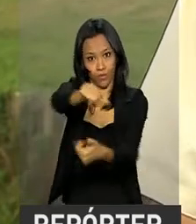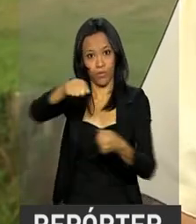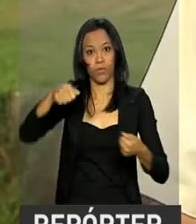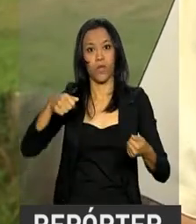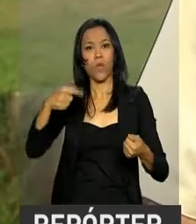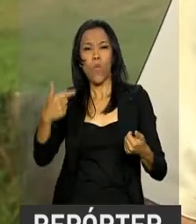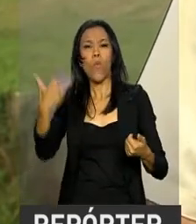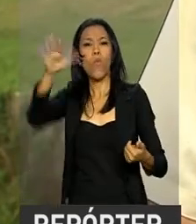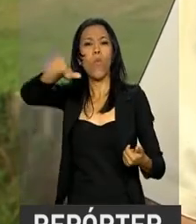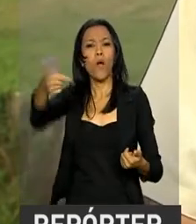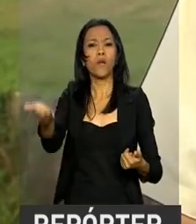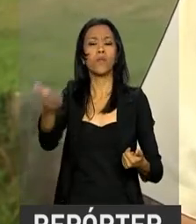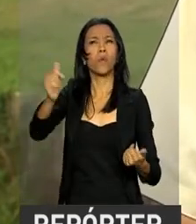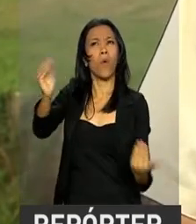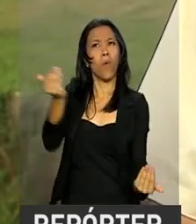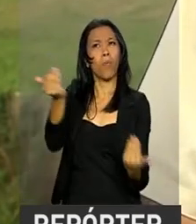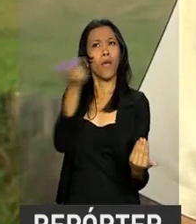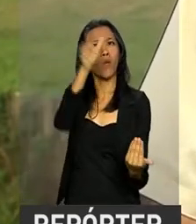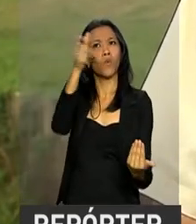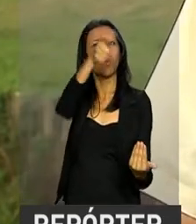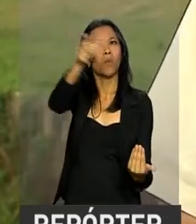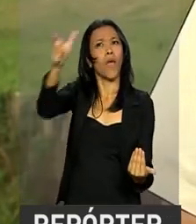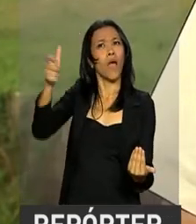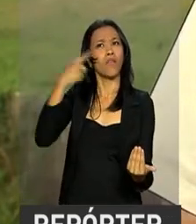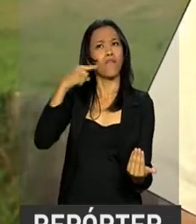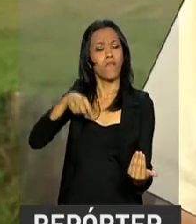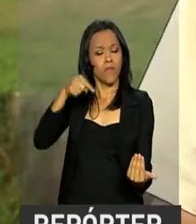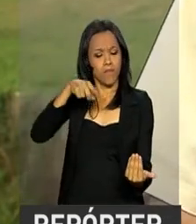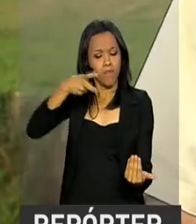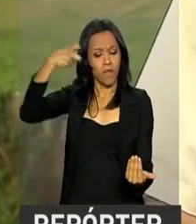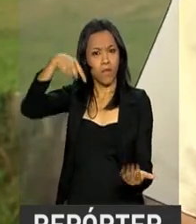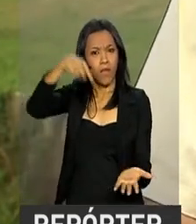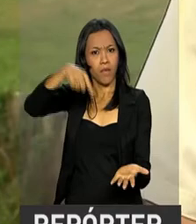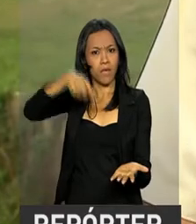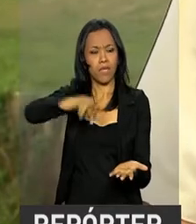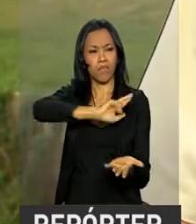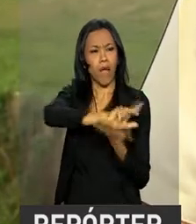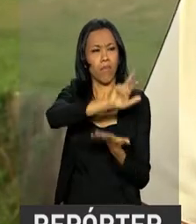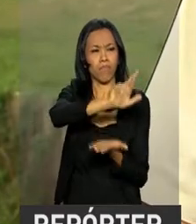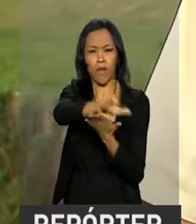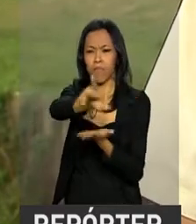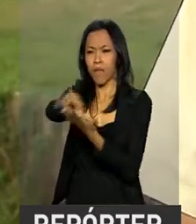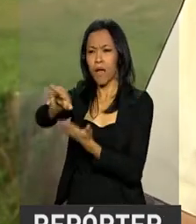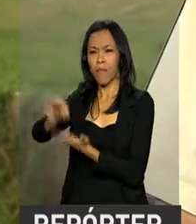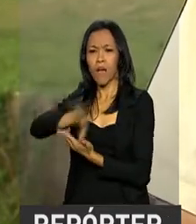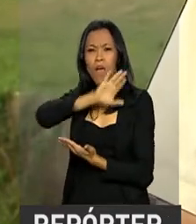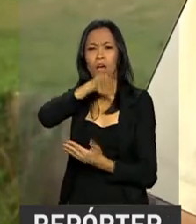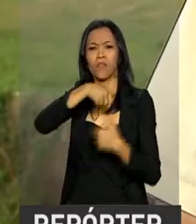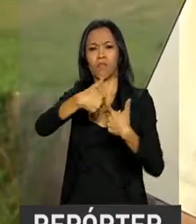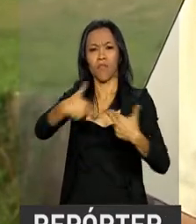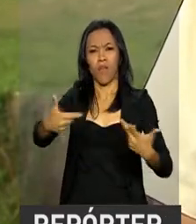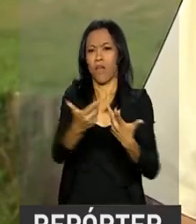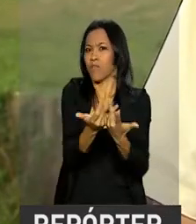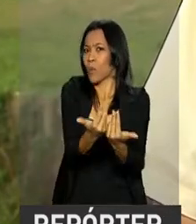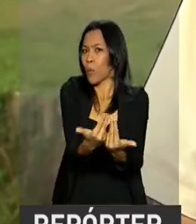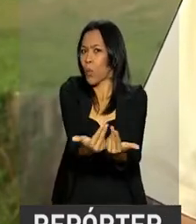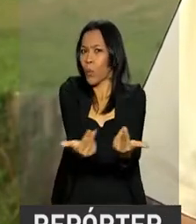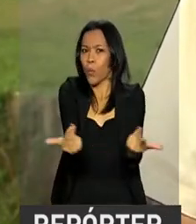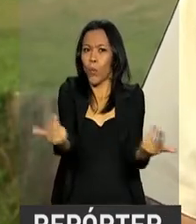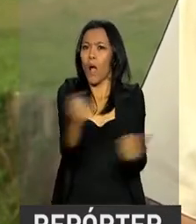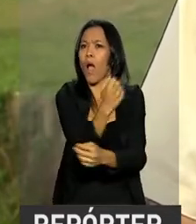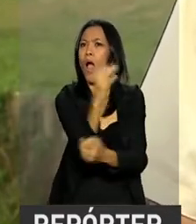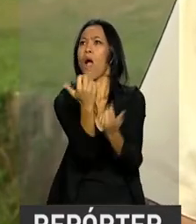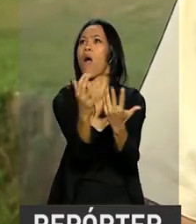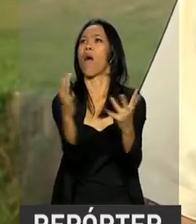pantanal a outras áreas similares pelo planeta você vê o tamanho você ver a diversidade que nós temos e você repara uma coisa importante